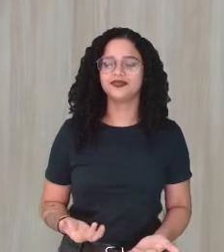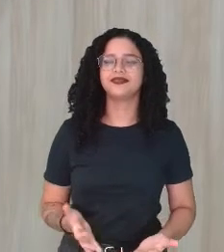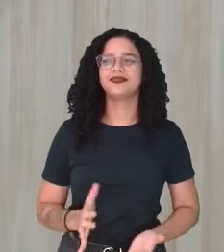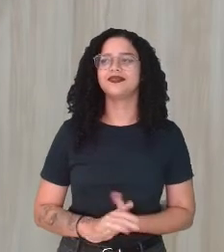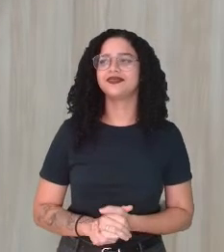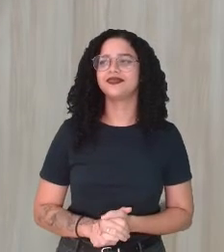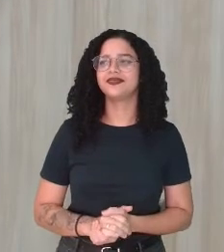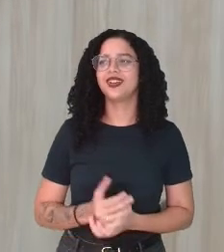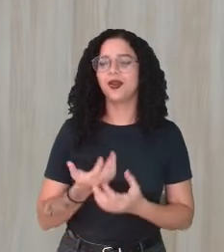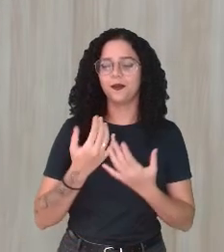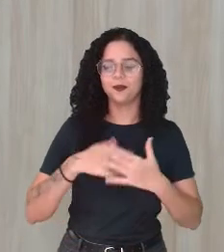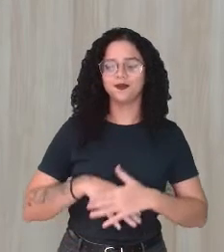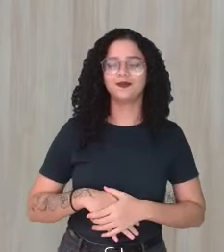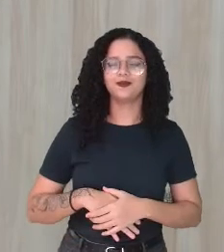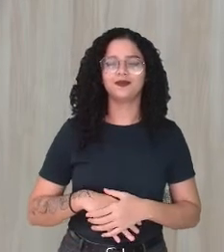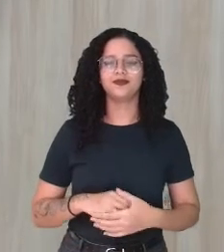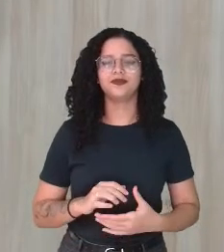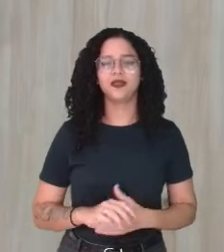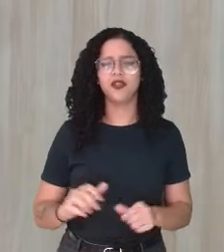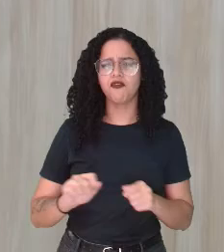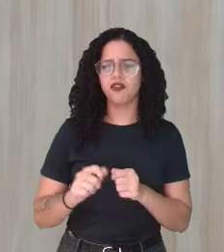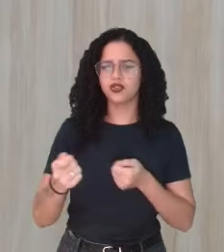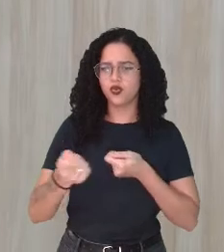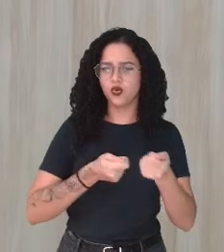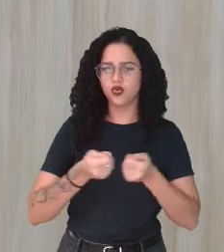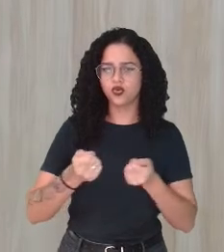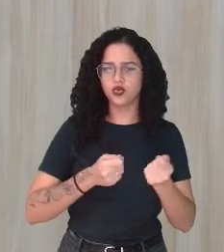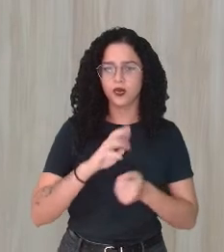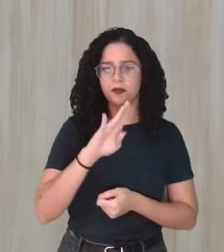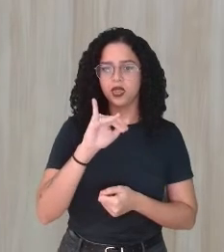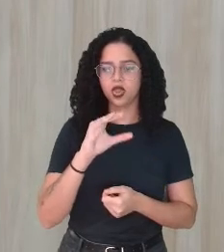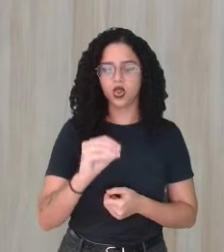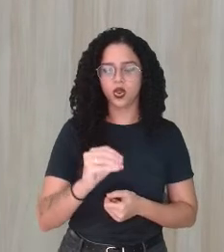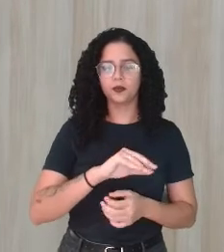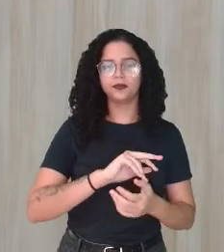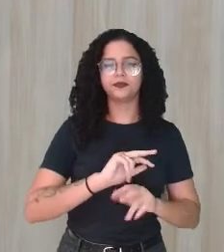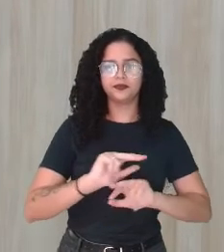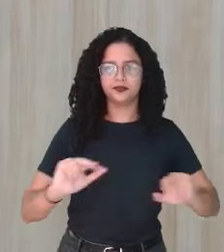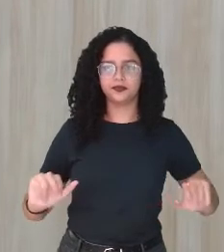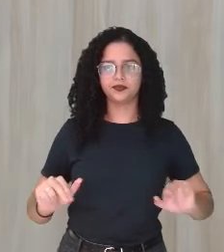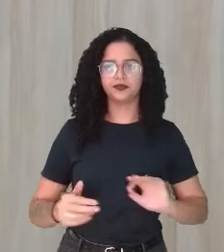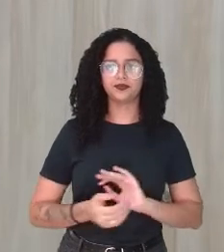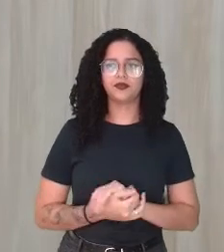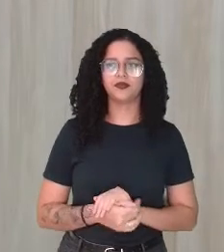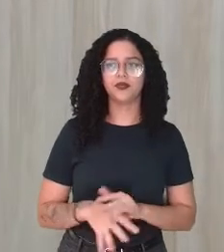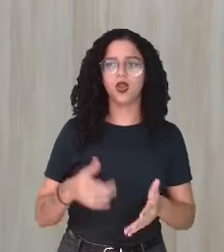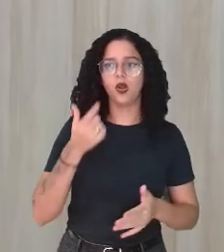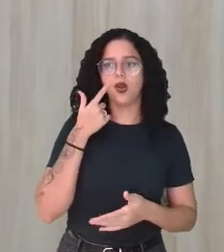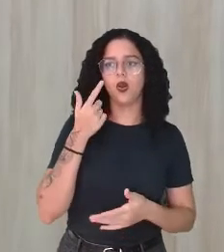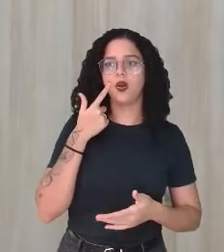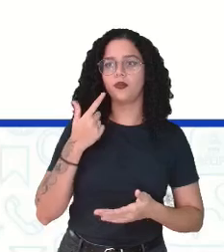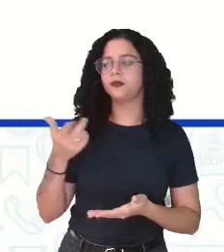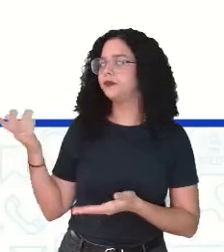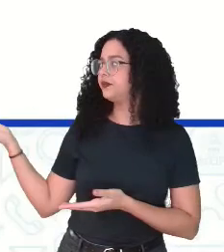professora Vanessa? Isso. Pois é, para fazer esse controle biológico naturalmente, tá certo? Então, tá vendo aí,